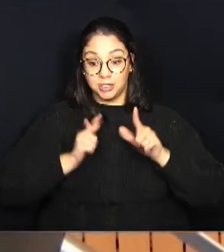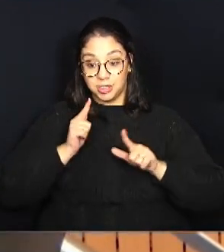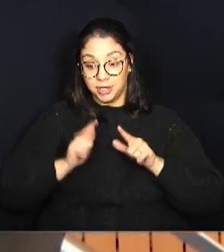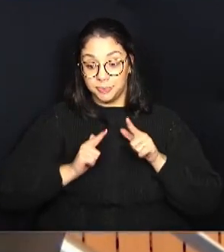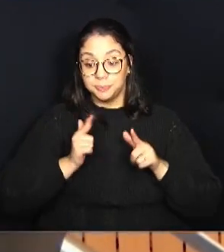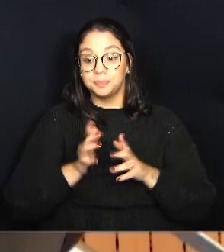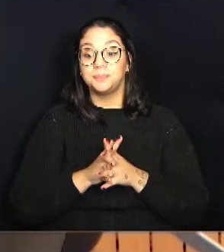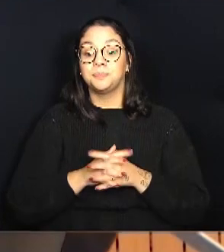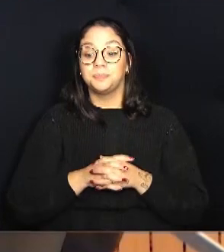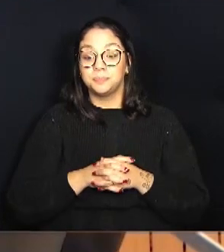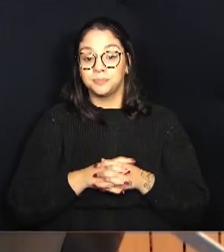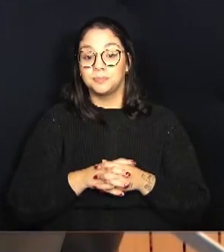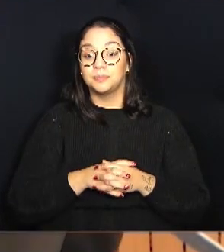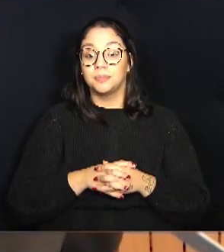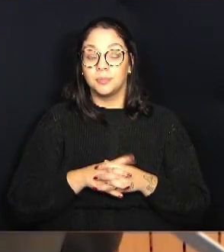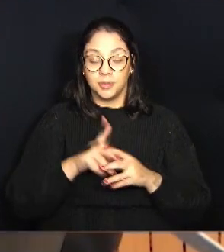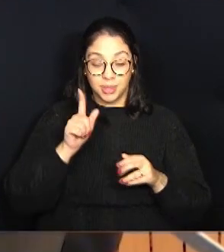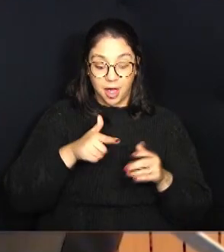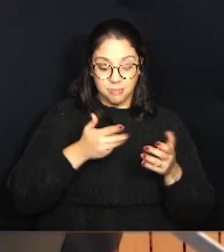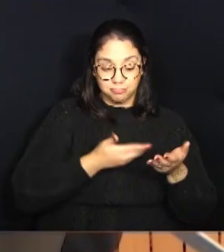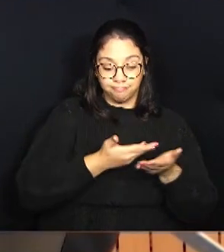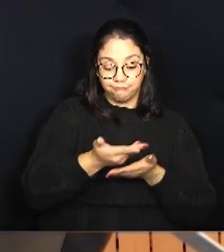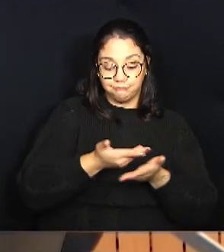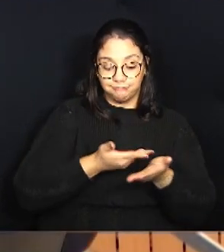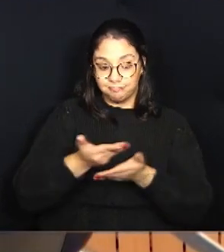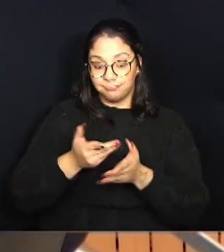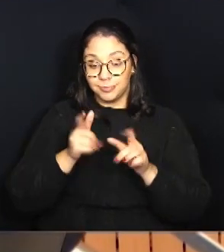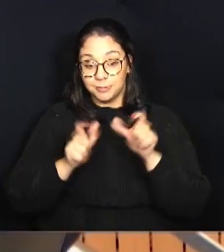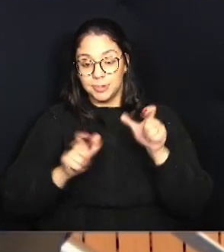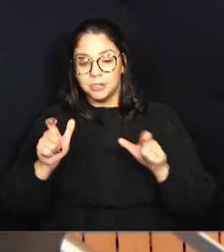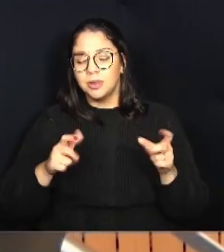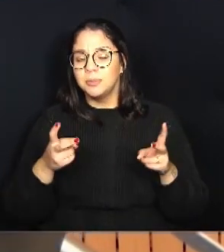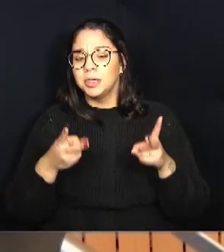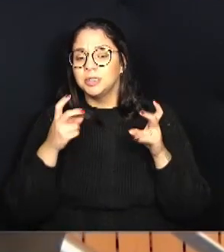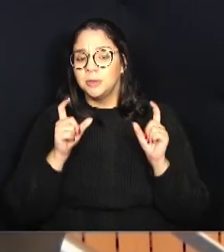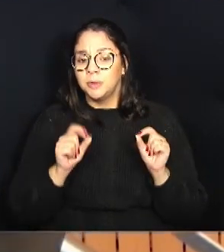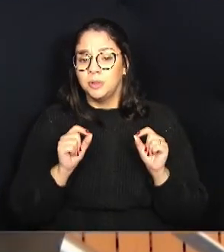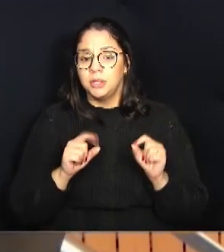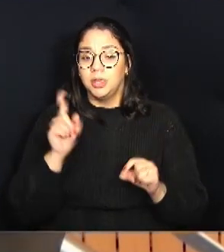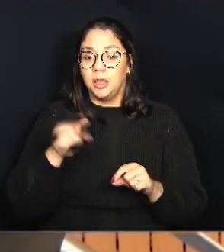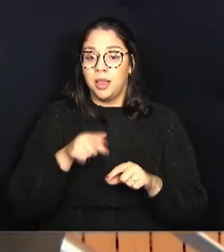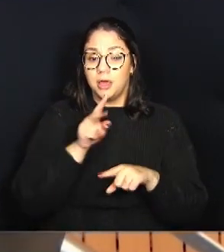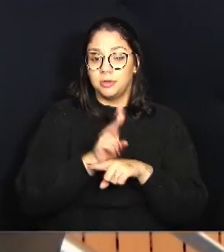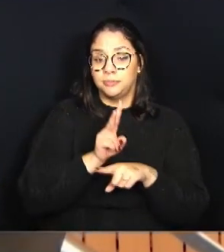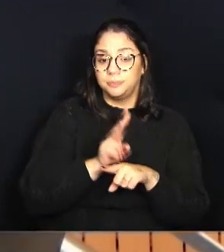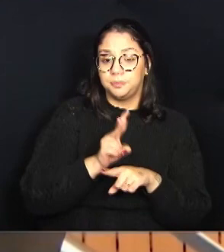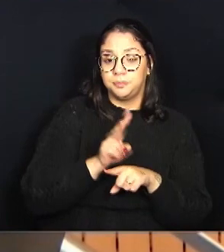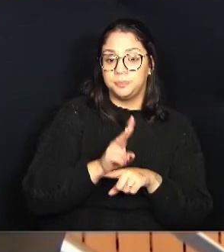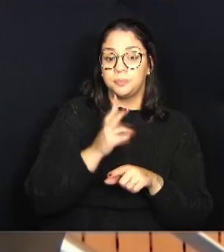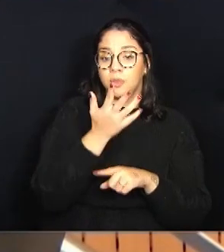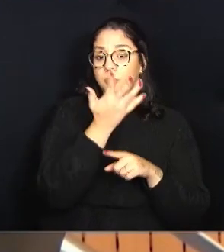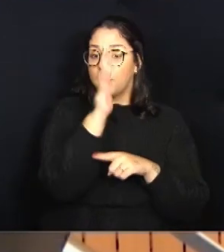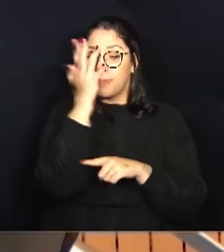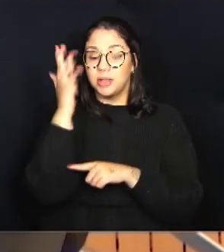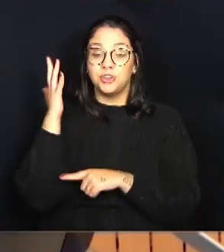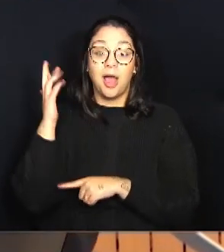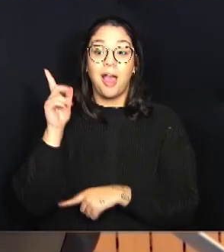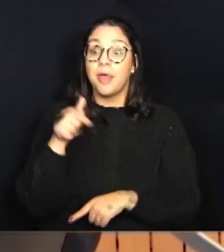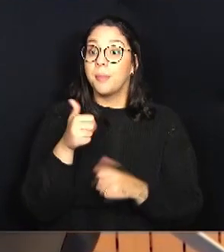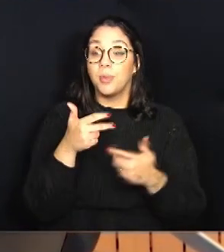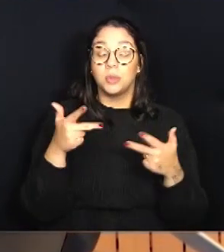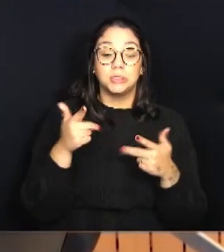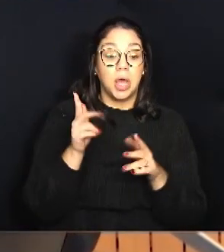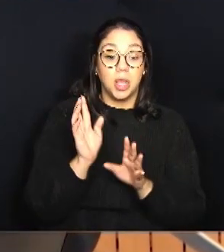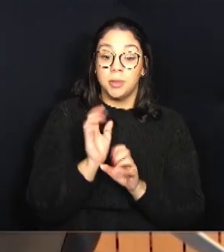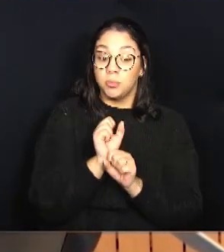a partir desta interação, as pessoas percebem que preservar o meio ambiente não é algo que seja